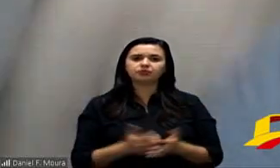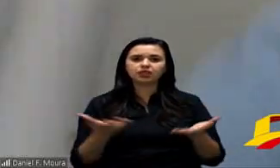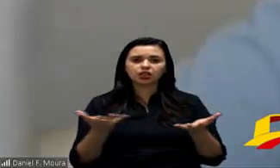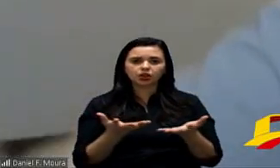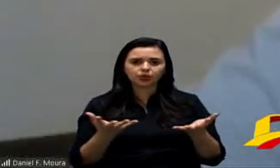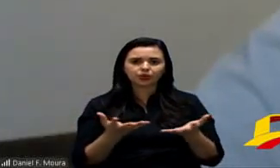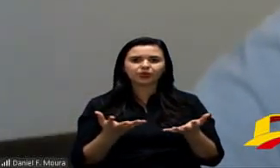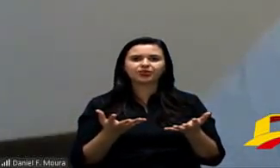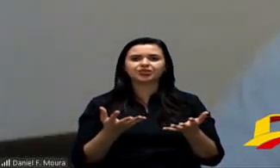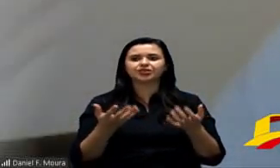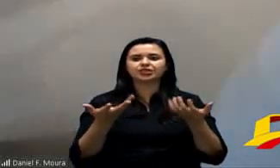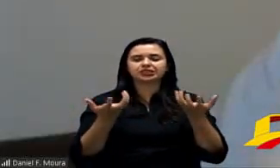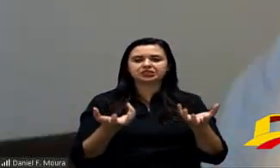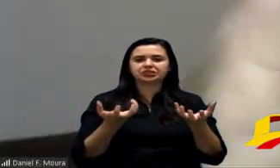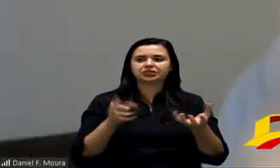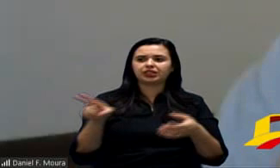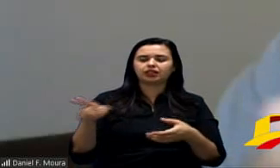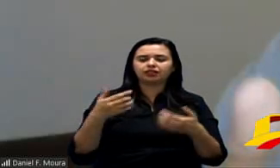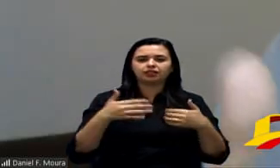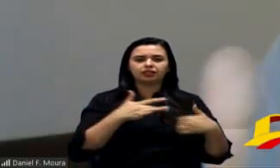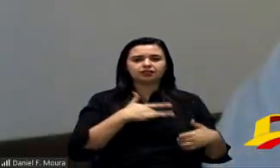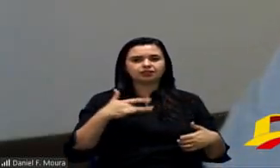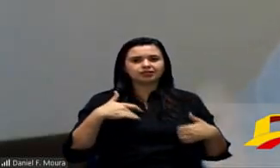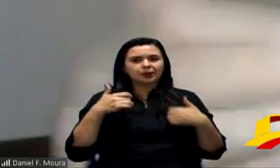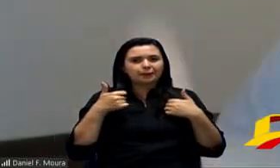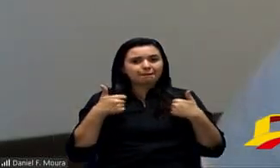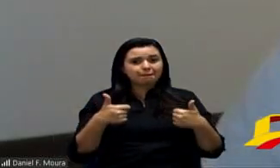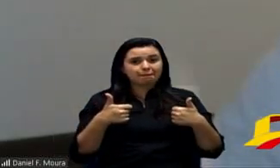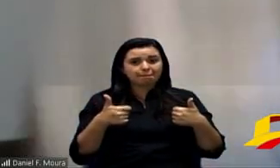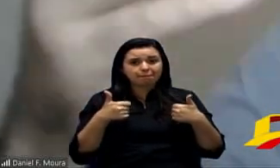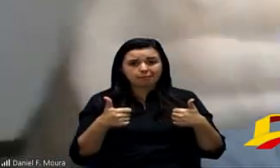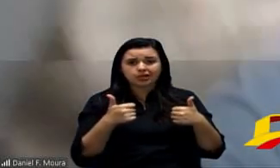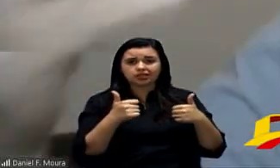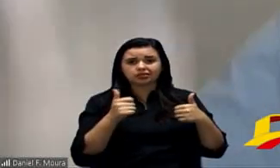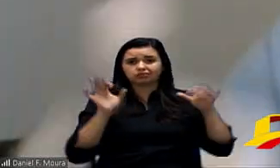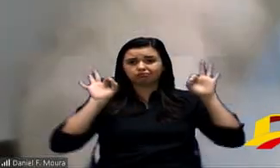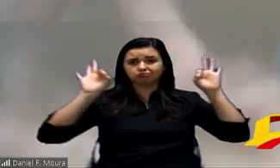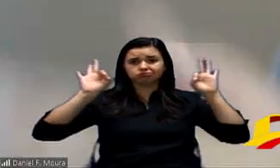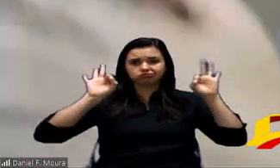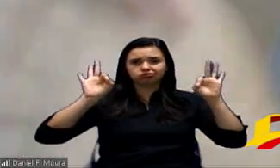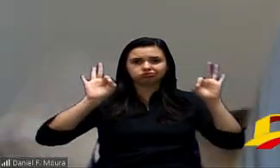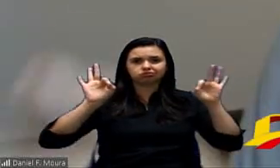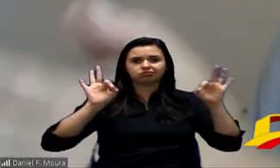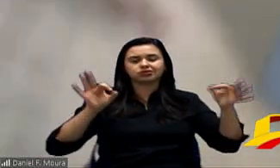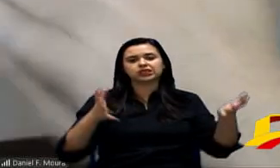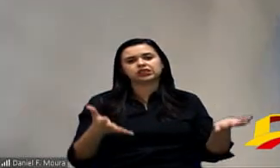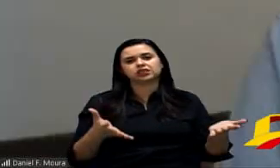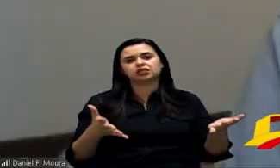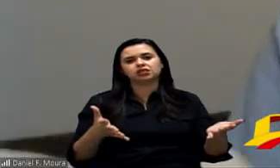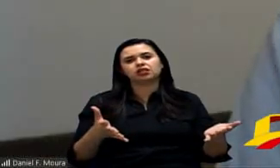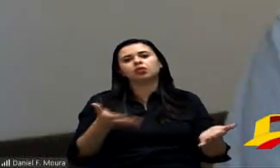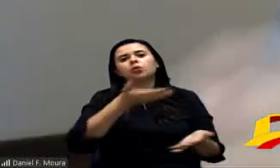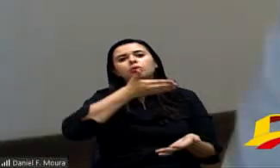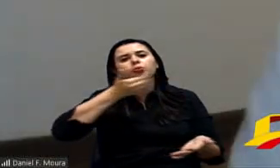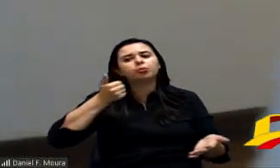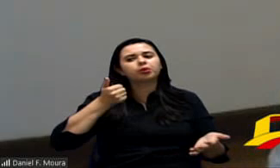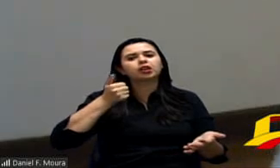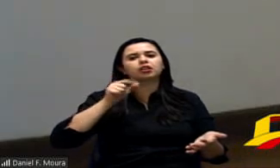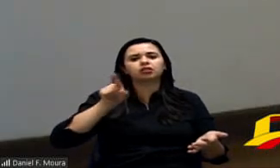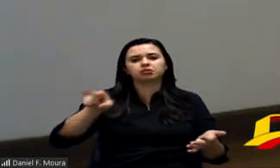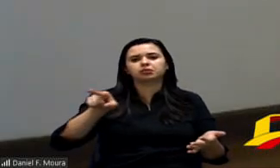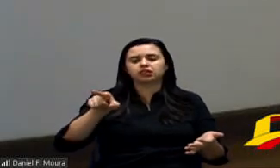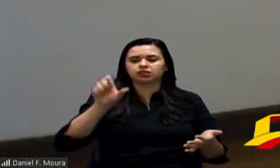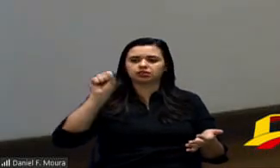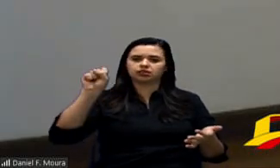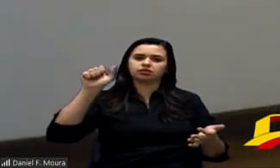bem-estar de alto padrão, coisa que nenhum elefante tem no Brasil. Então, a gente está oferecendo o melhor que o Sandro pode ter na América do Sul. Tanto que